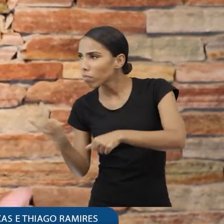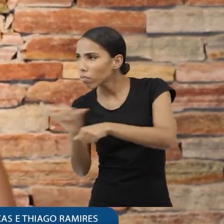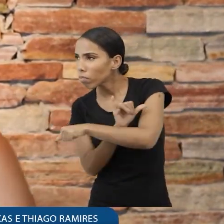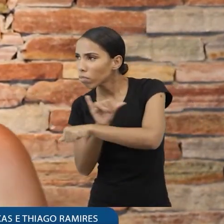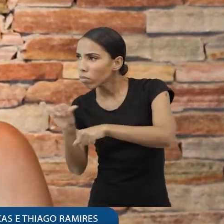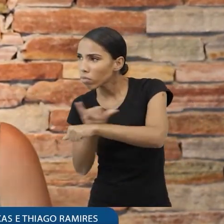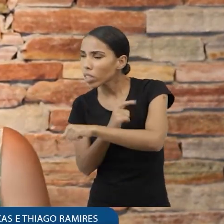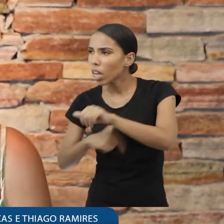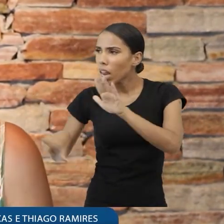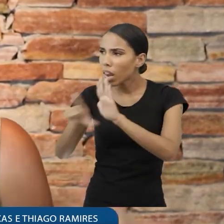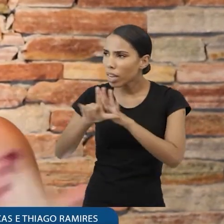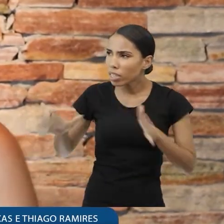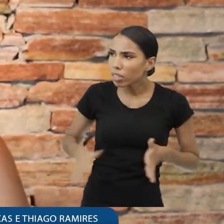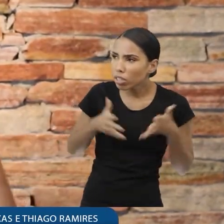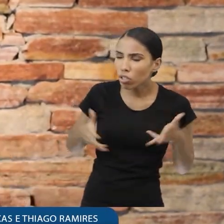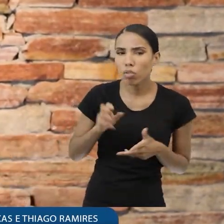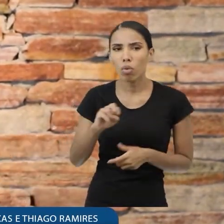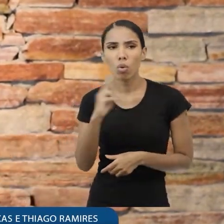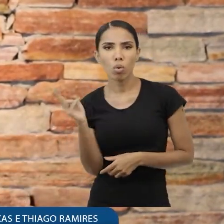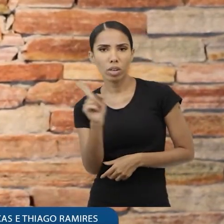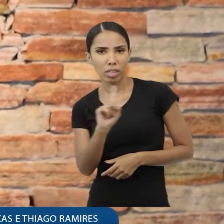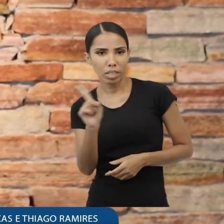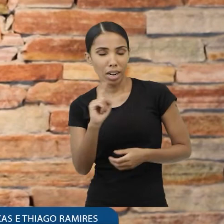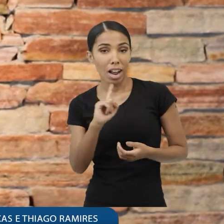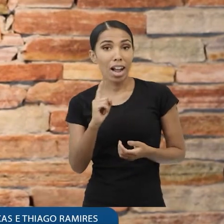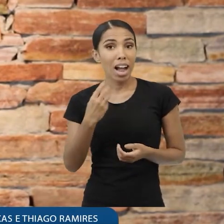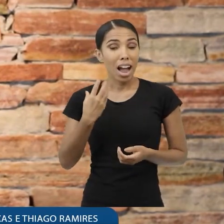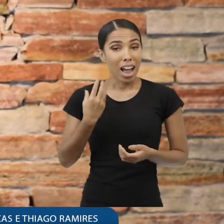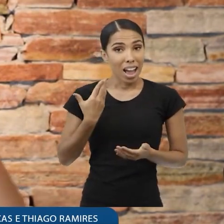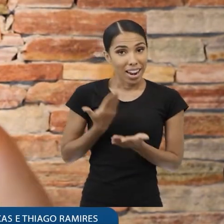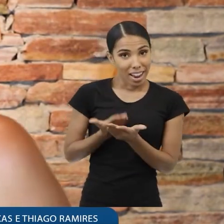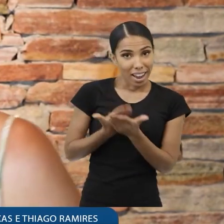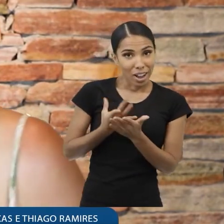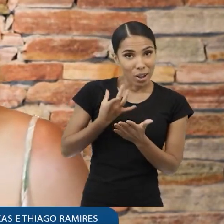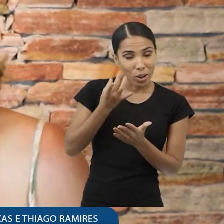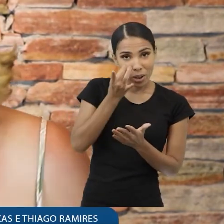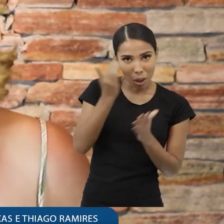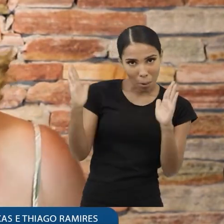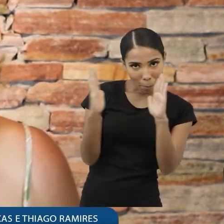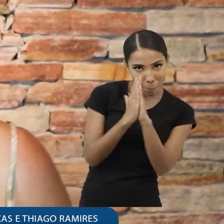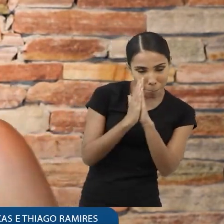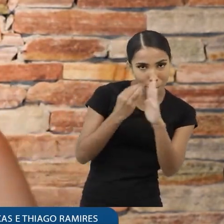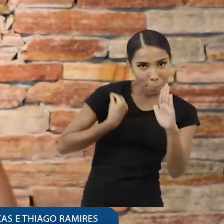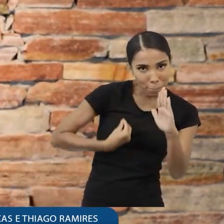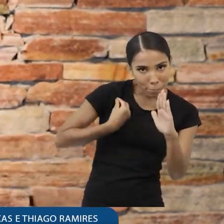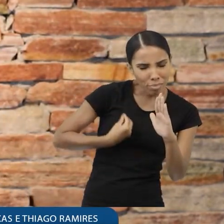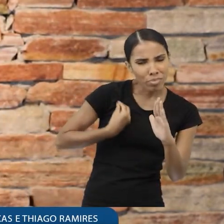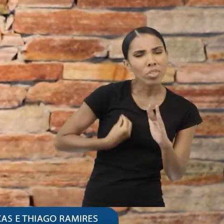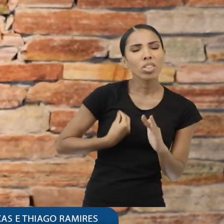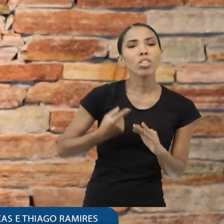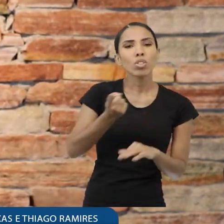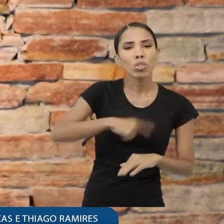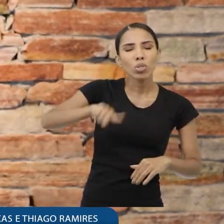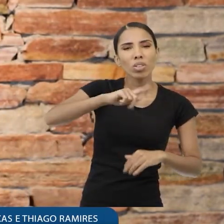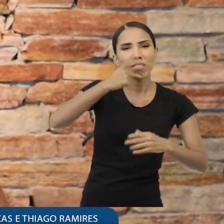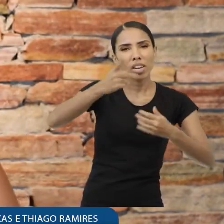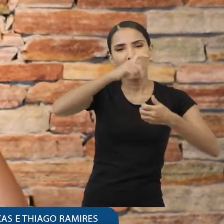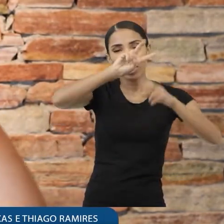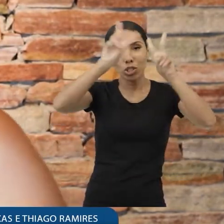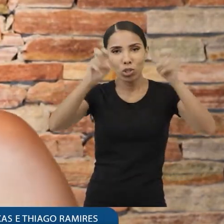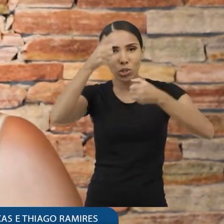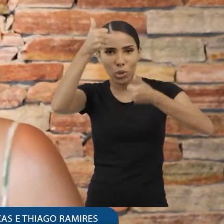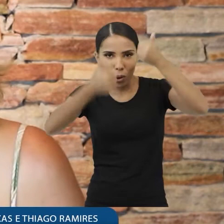como, se é por intermédio de lei de incentivo ou não. E na nossa aula presencial, a gente vai decupar um pouco mais sobre o